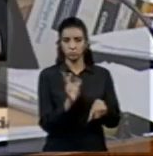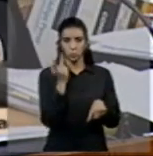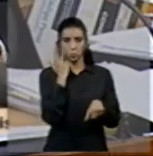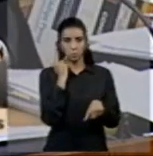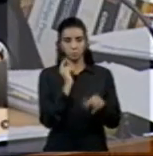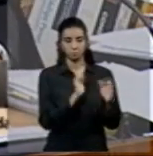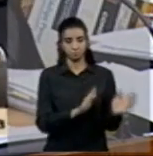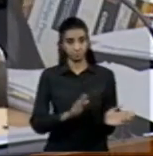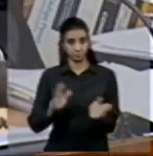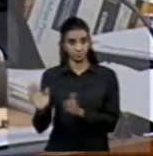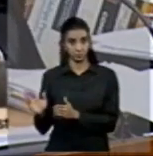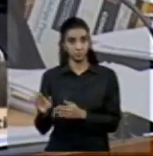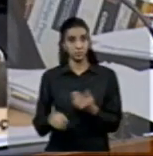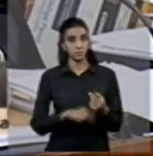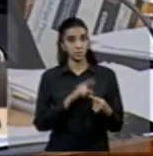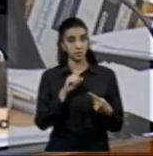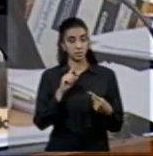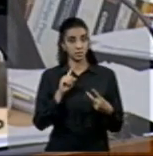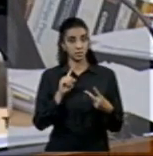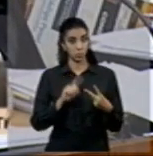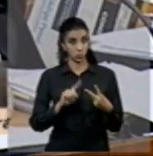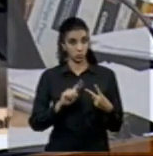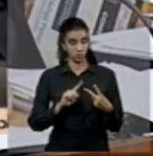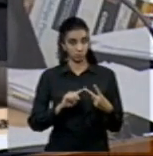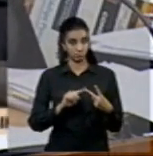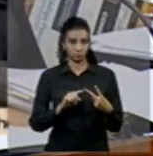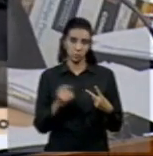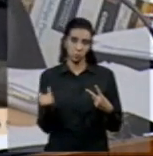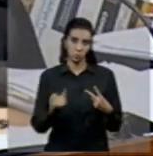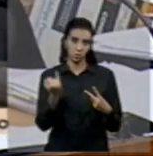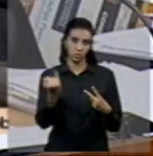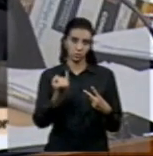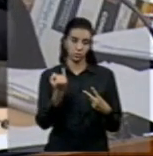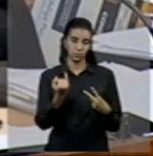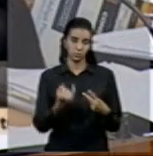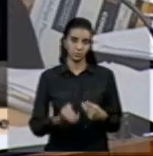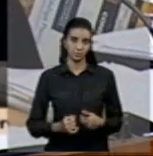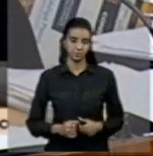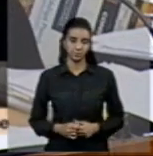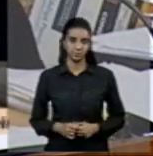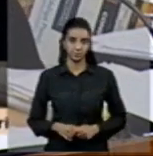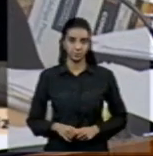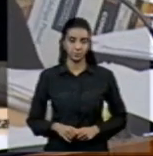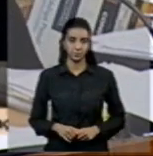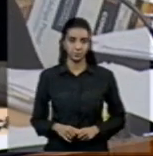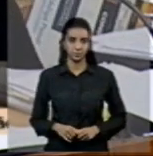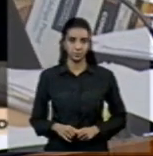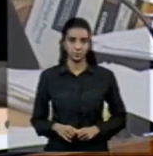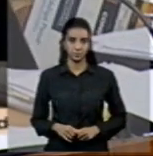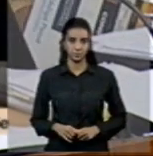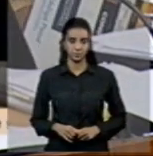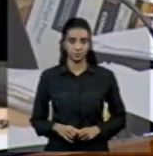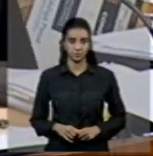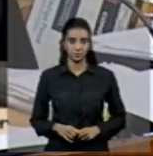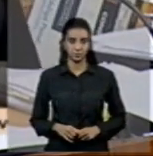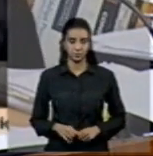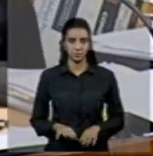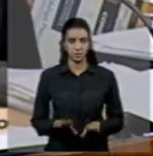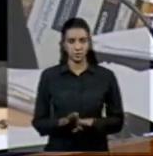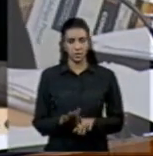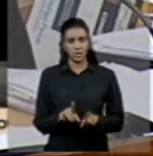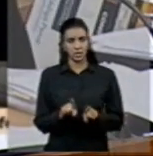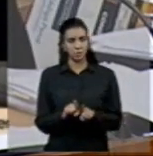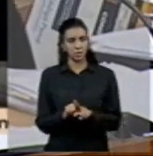segunda e importante questão, onde se criou, diria, um pouco até de